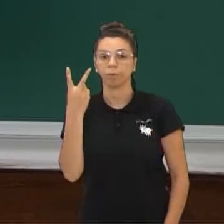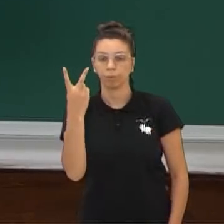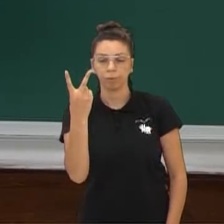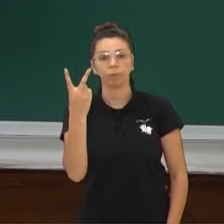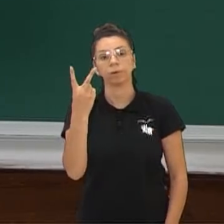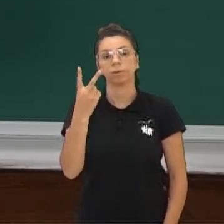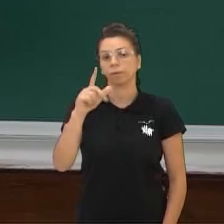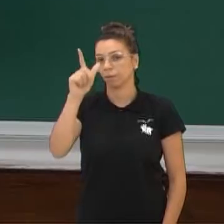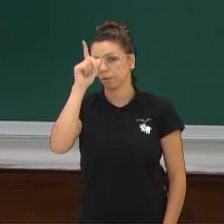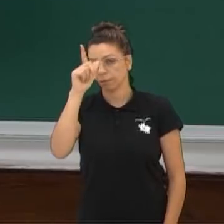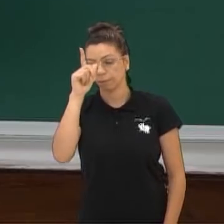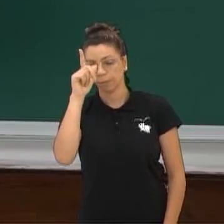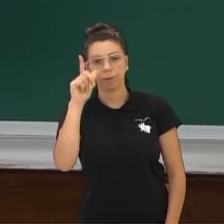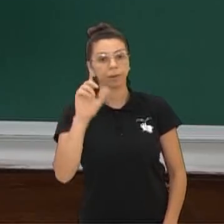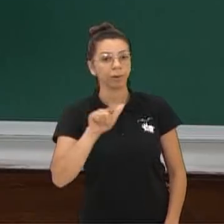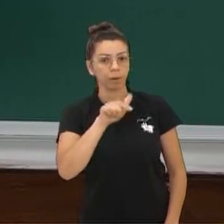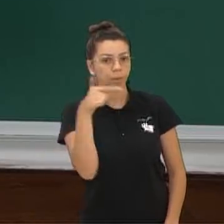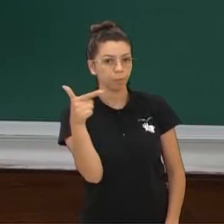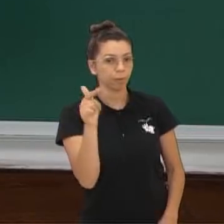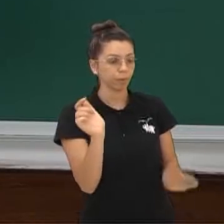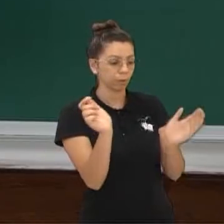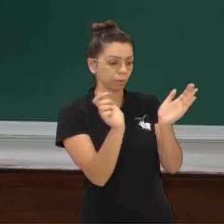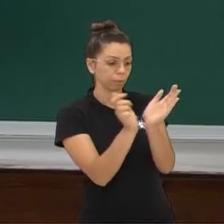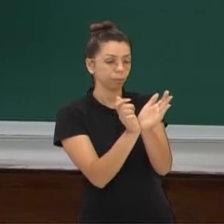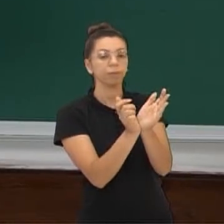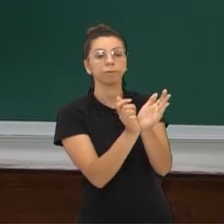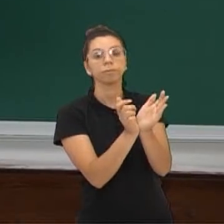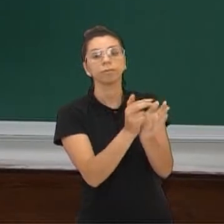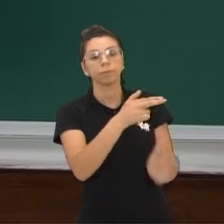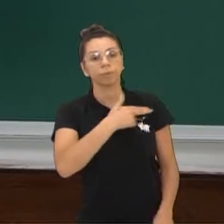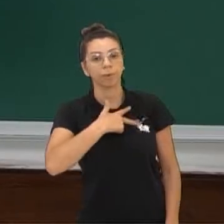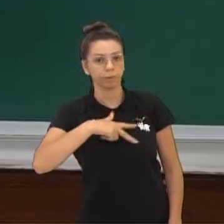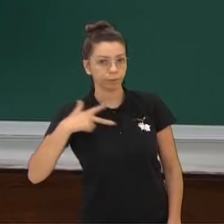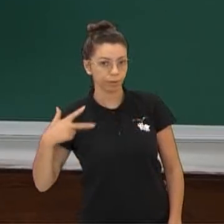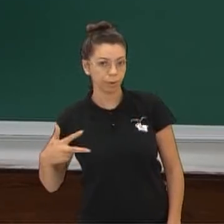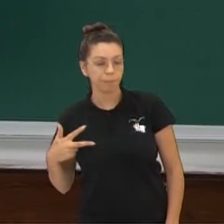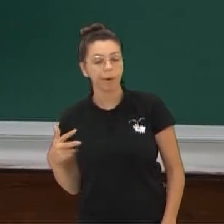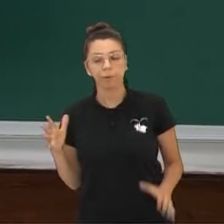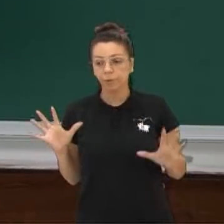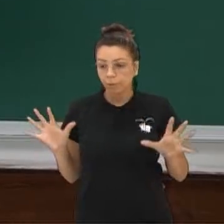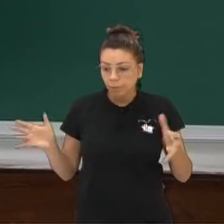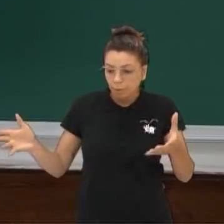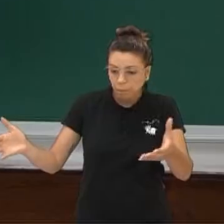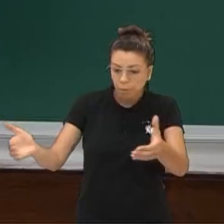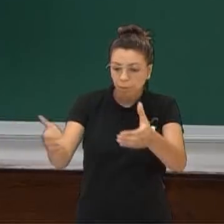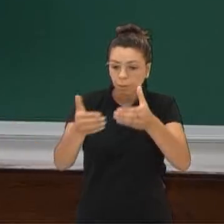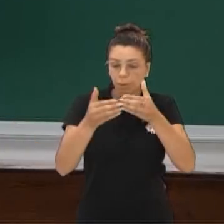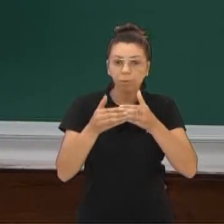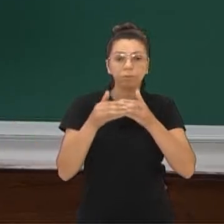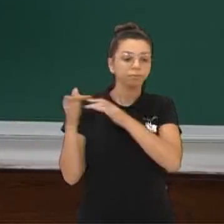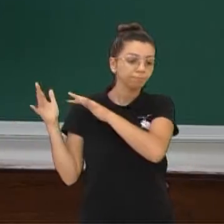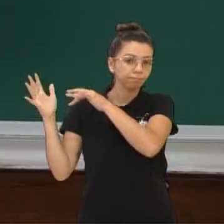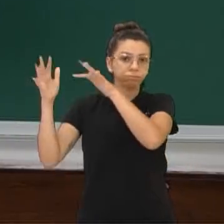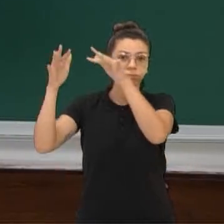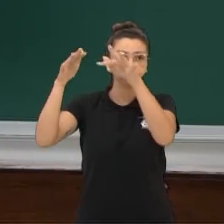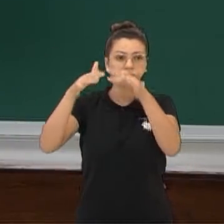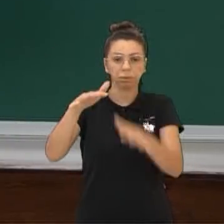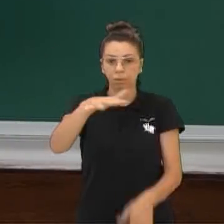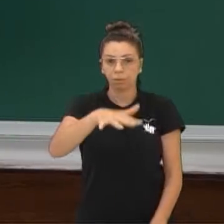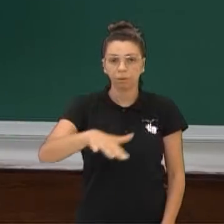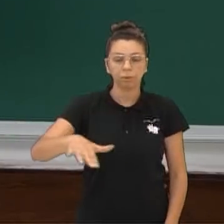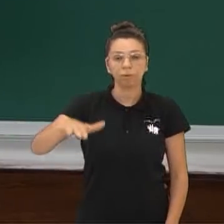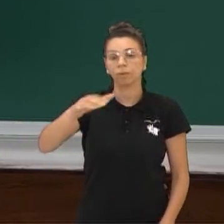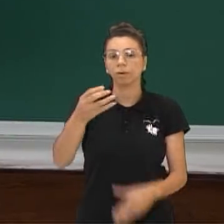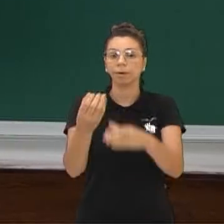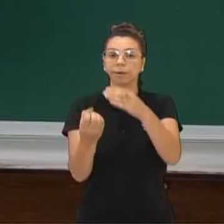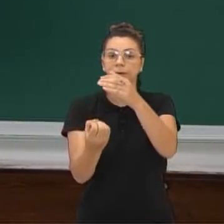outra da Dinamarca, se juntaram e invadiram, então, a Grã-Bretanha. Esses povos invadiram o atual território da Grã-Bretanha, dando,